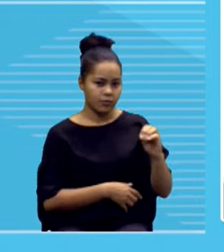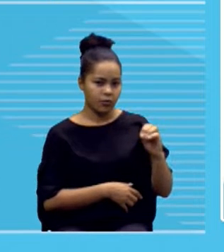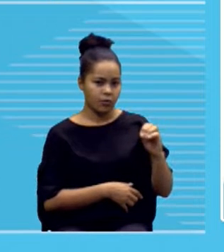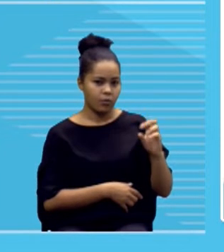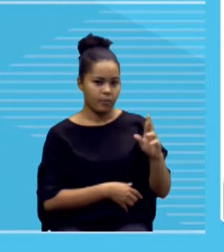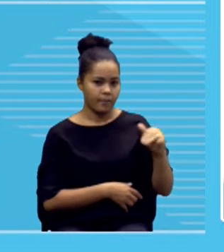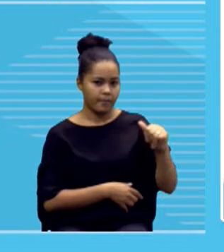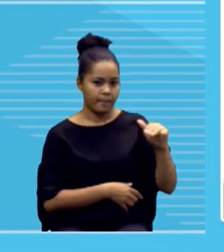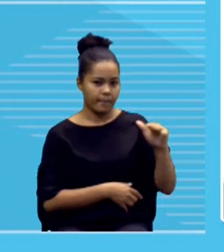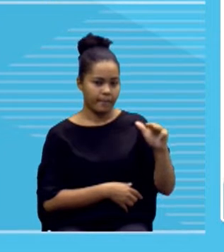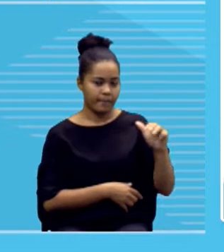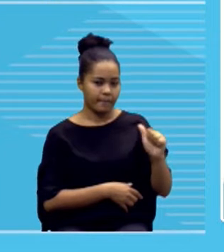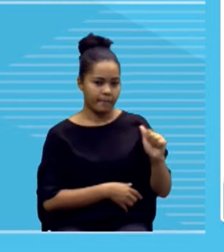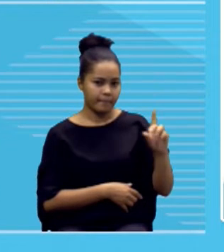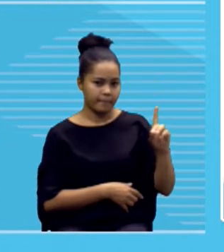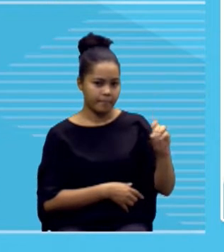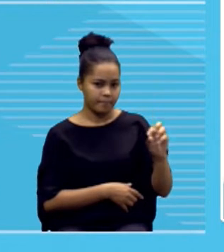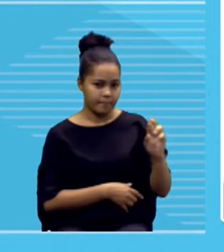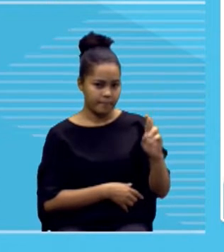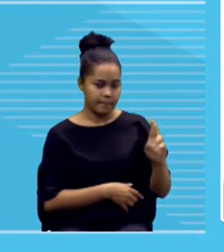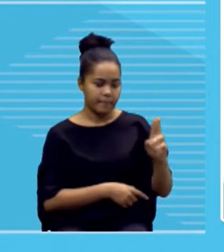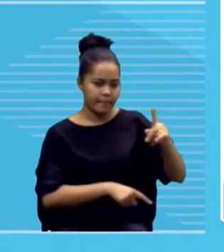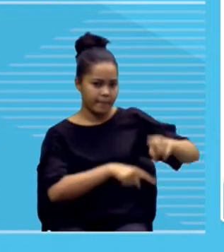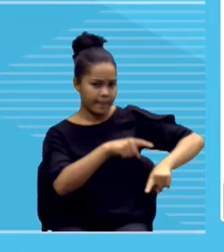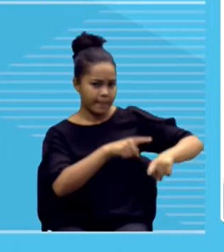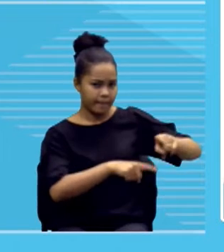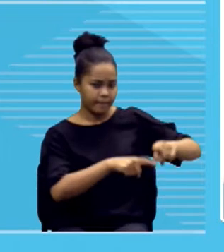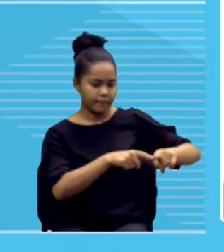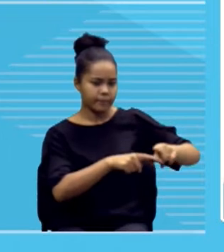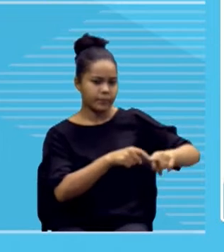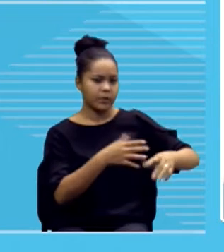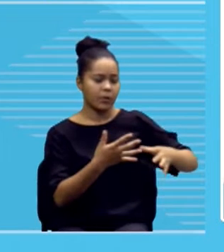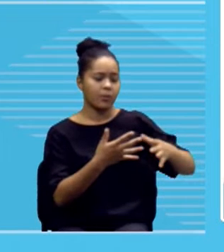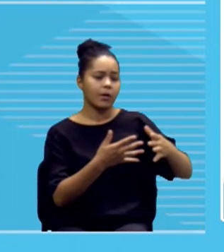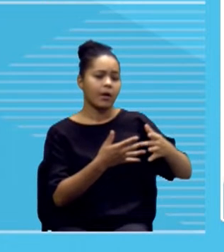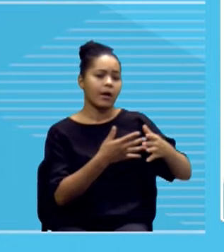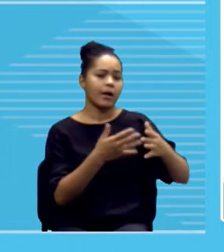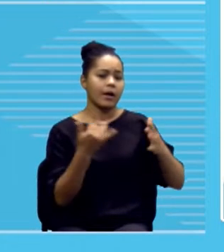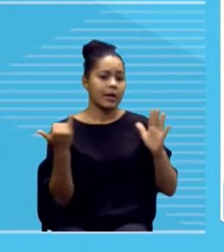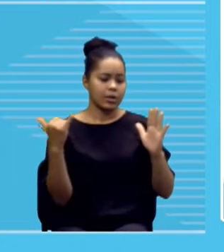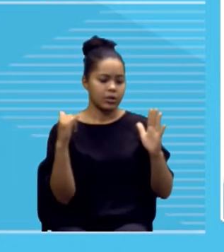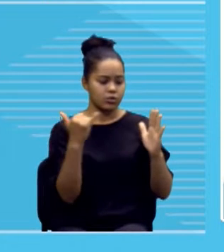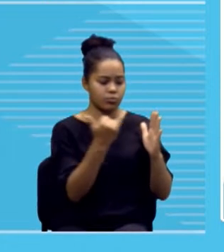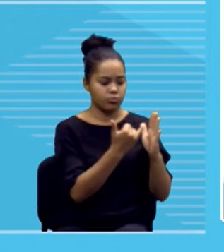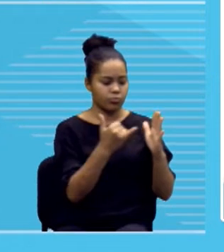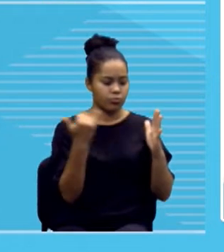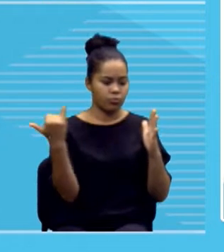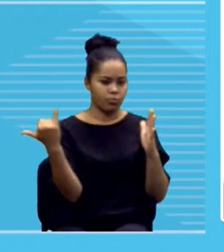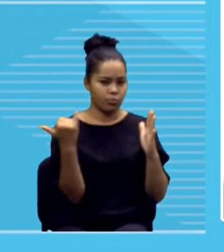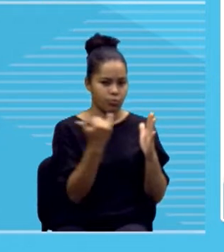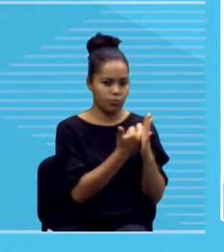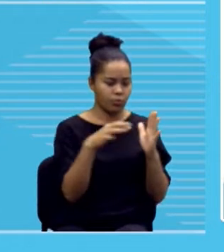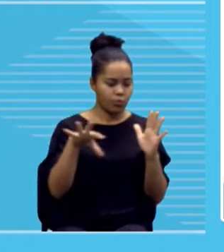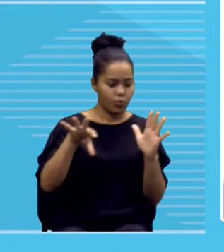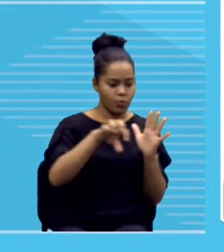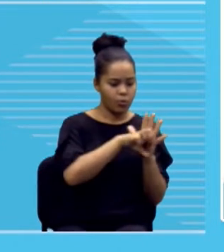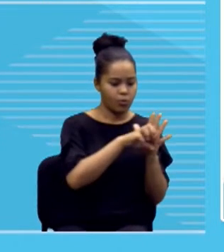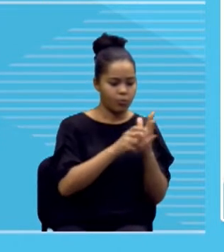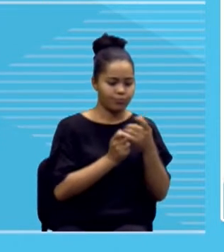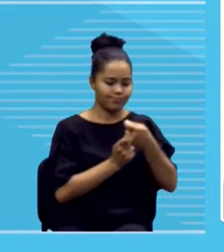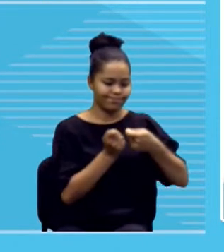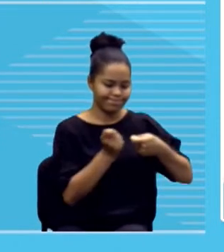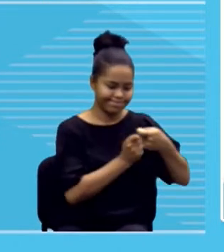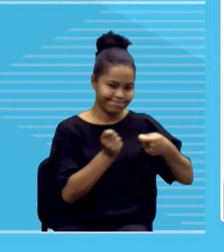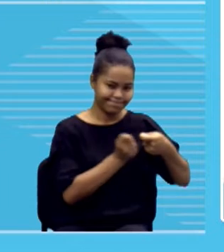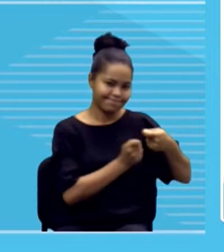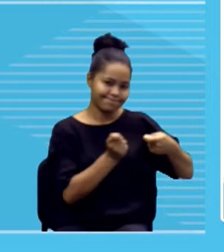volts. Por que isso acontece? Bom, o cara produz 380 volts. Se tu jogar isso numa corrente elétrica, ela